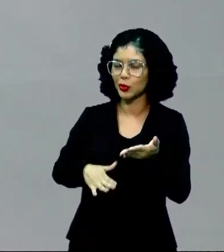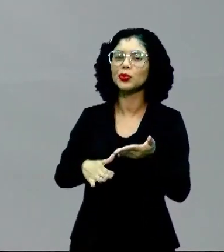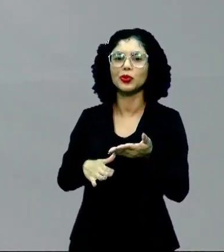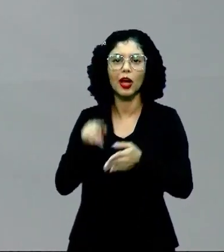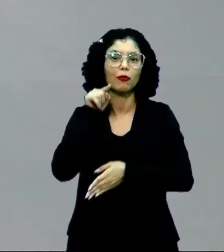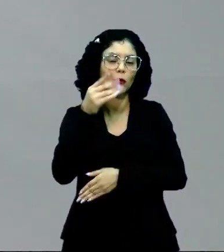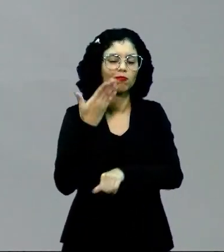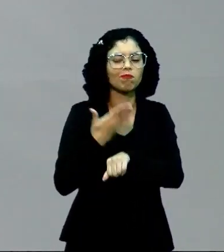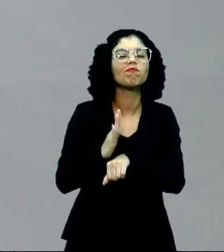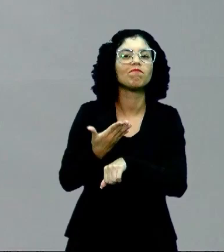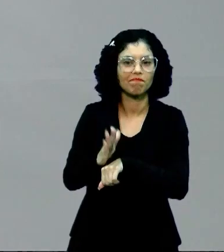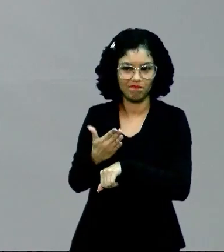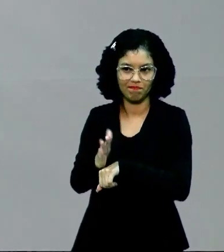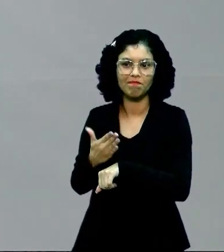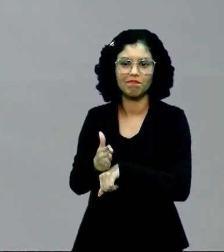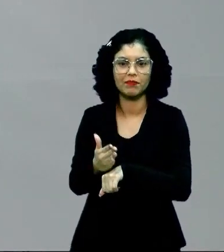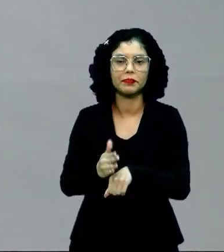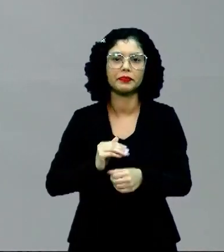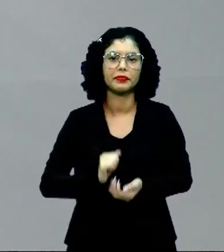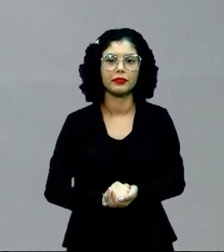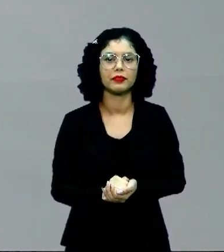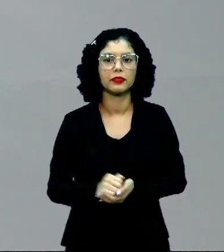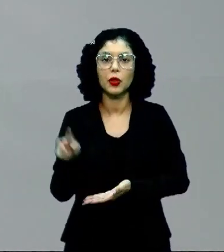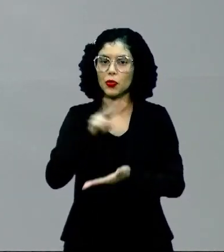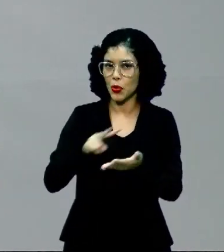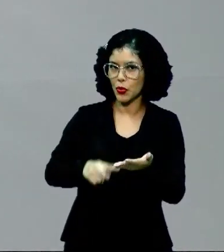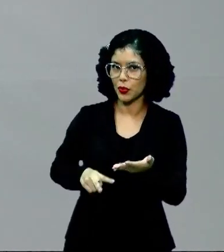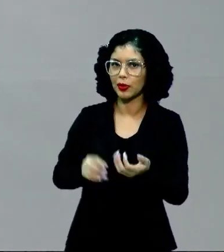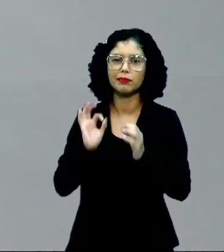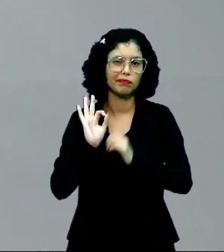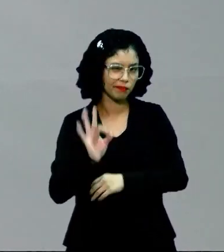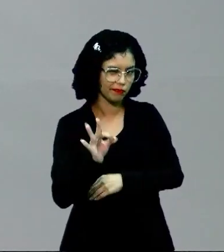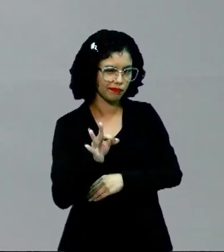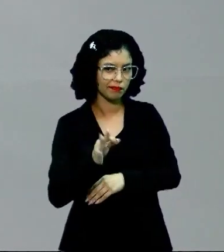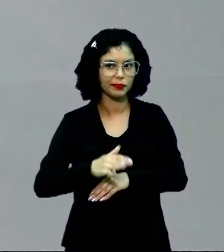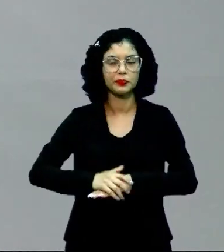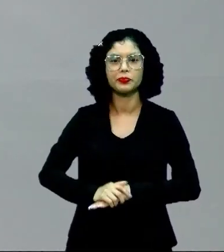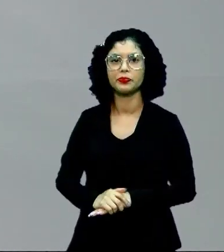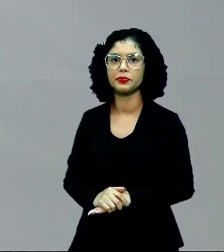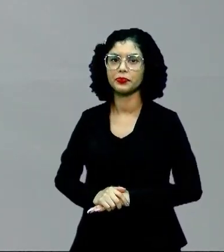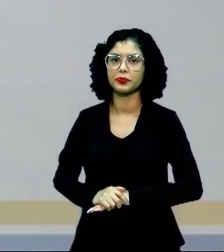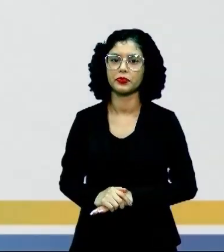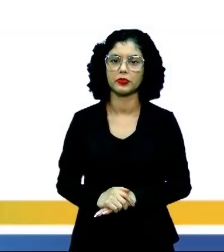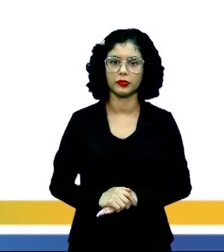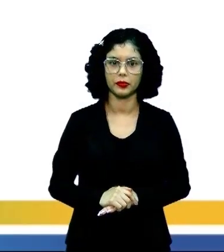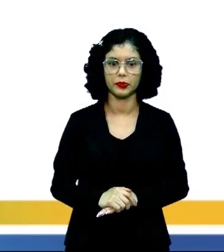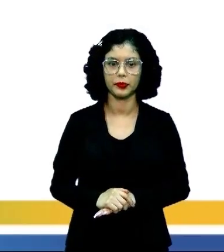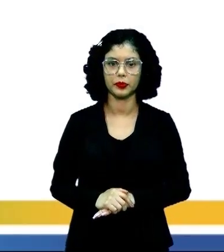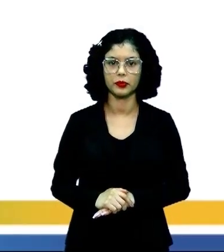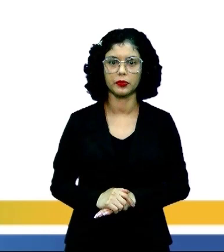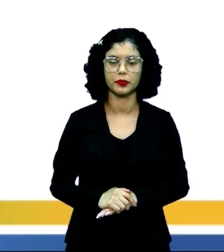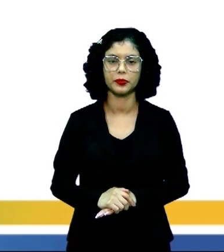você treinar a sua leitura. Tá certo? Vamos à próxima tela.